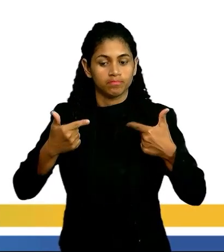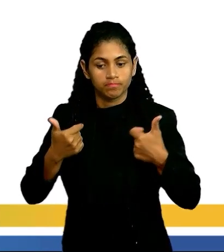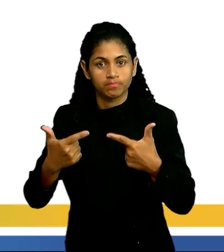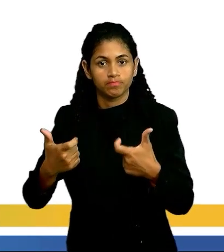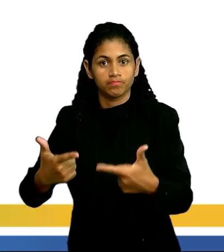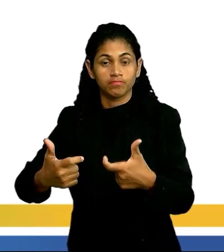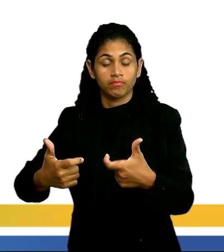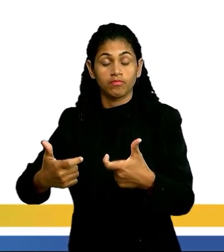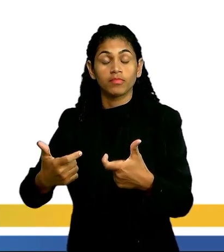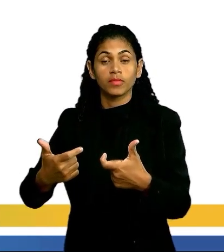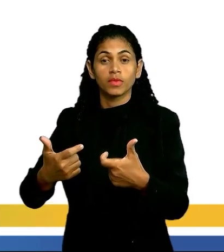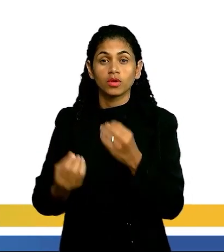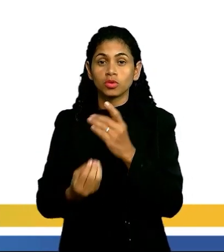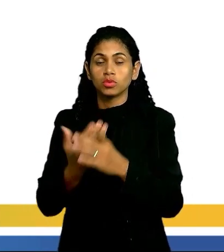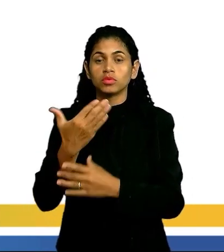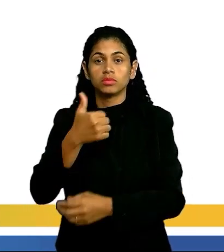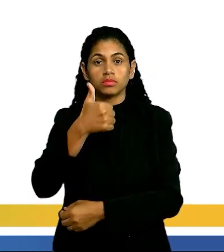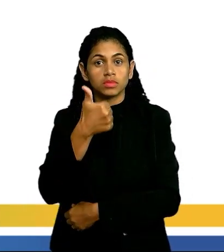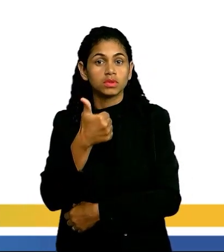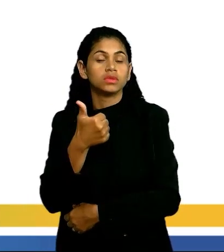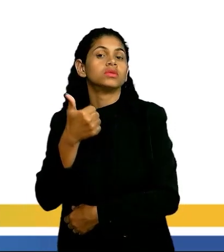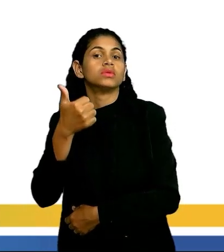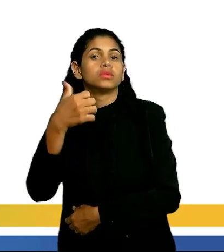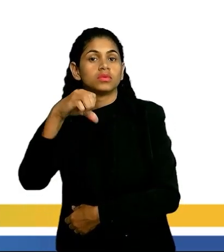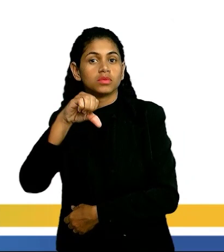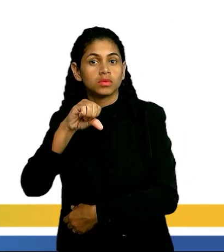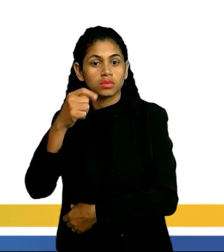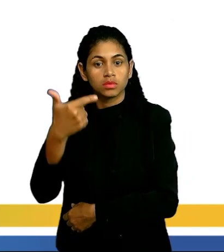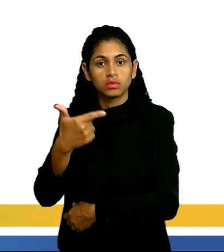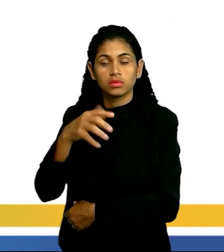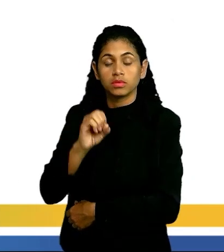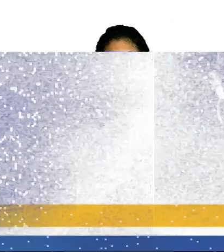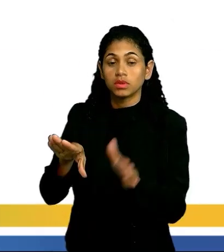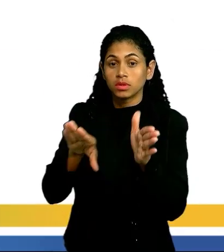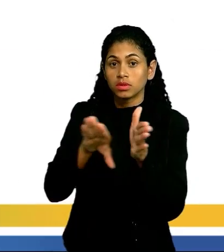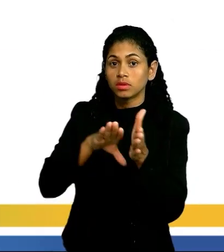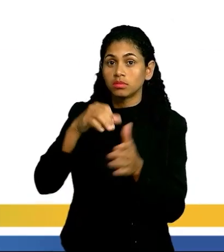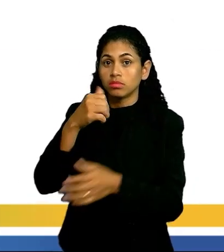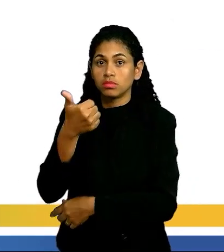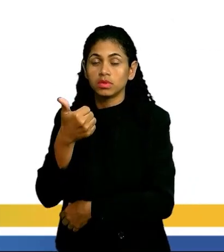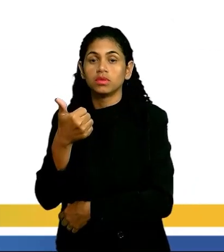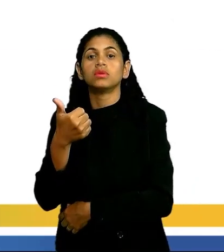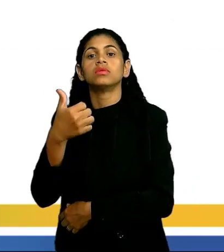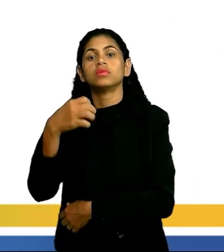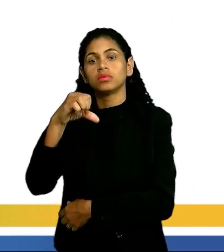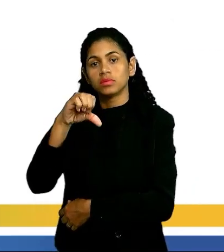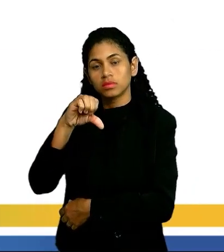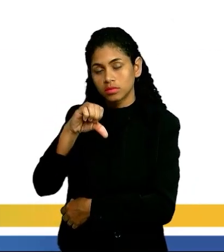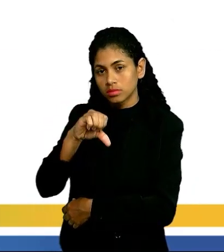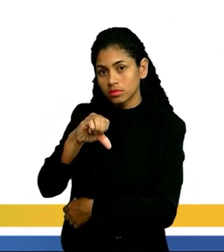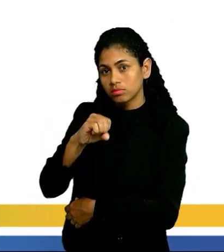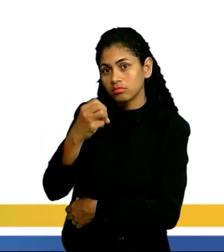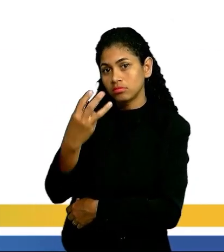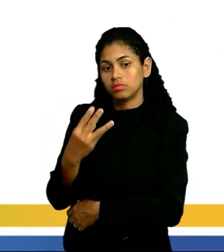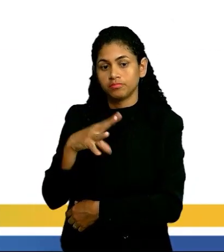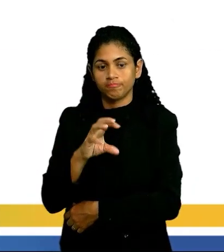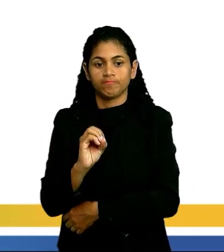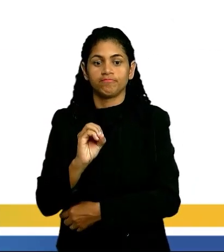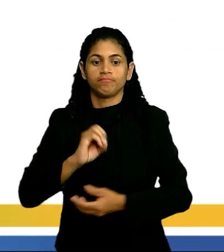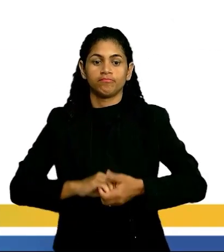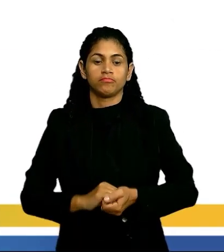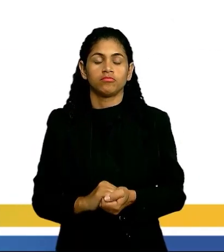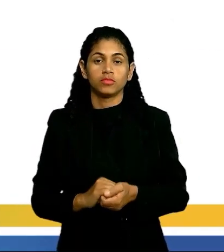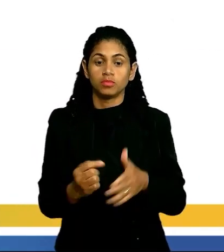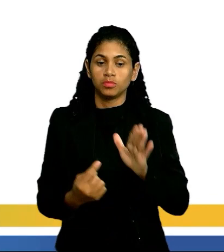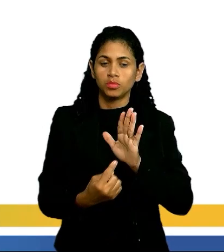e 1930, como você está vendo aí na tela. O surgimento dele, né, é considerado pelos historiadores um